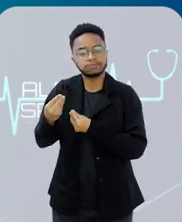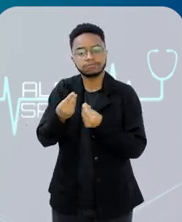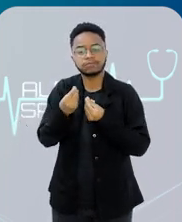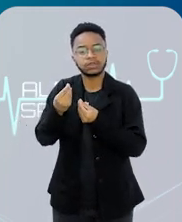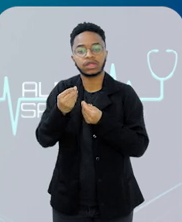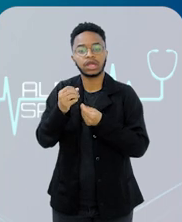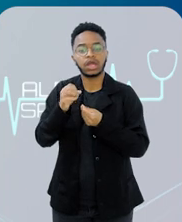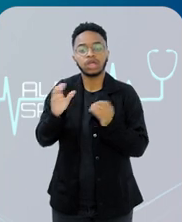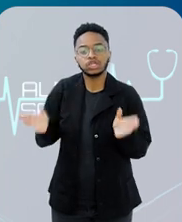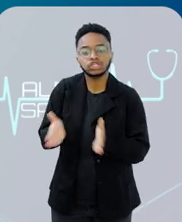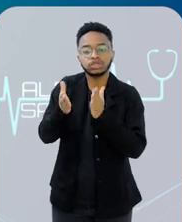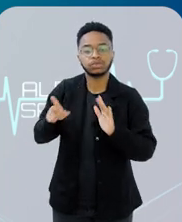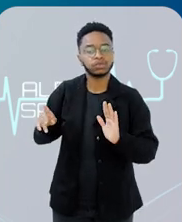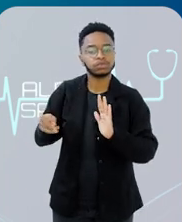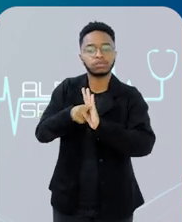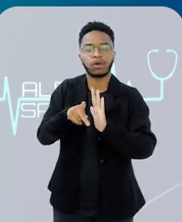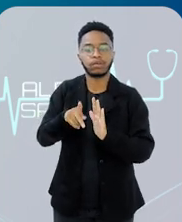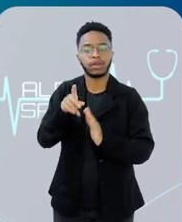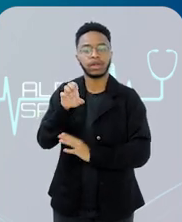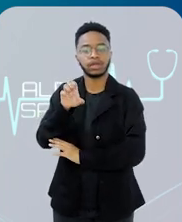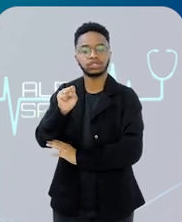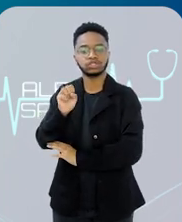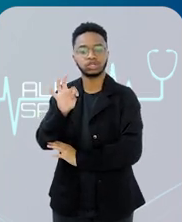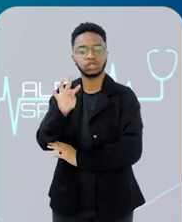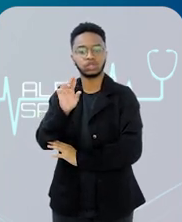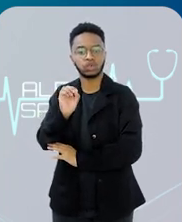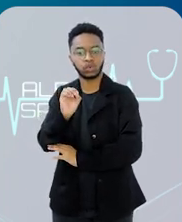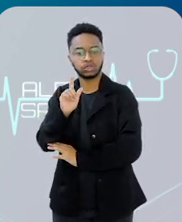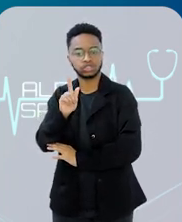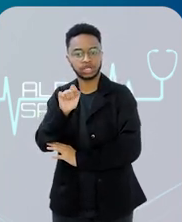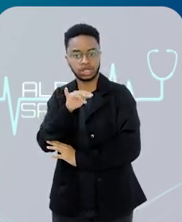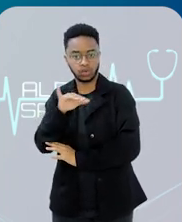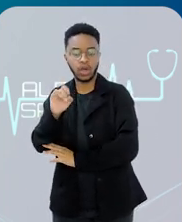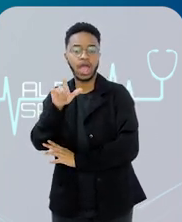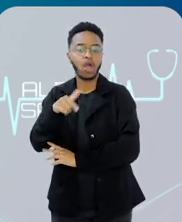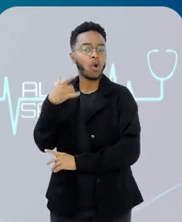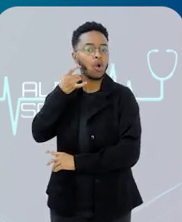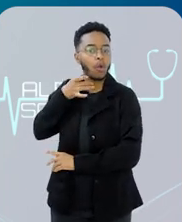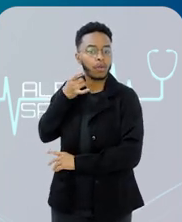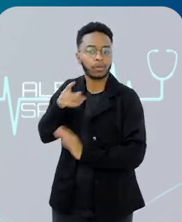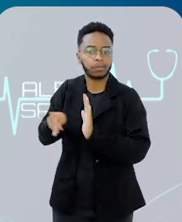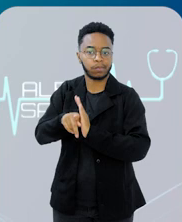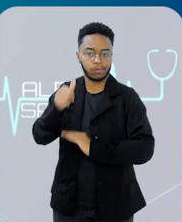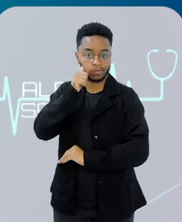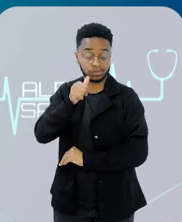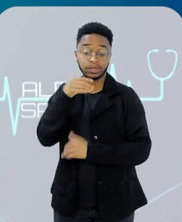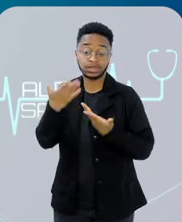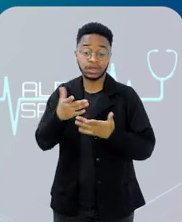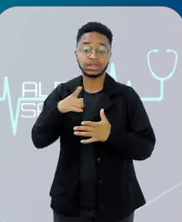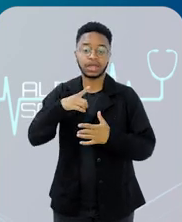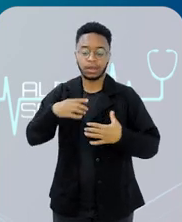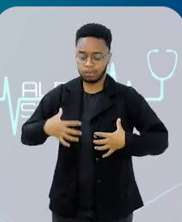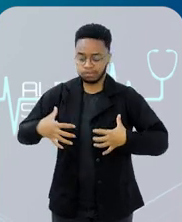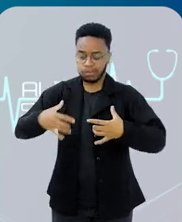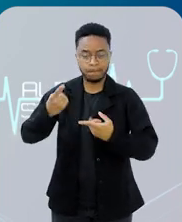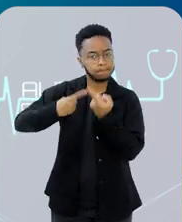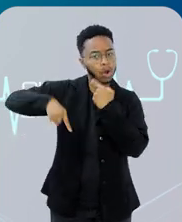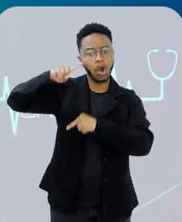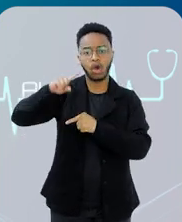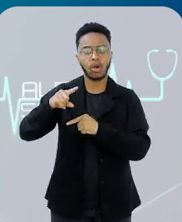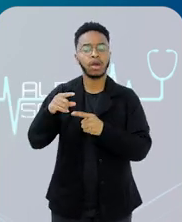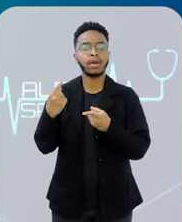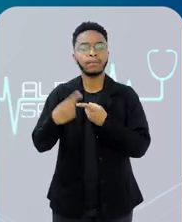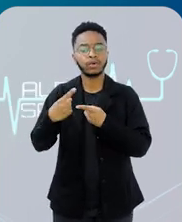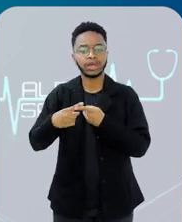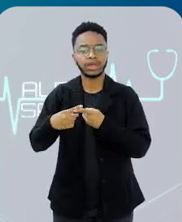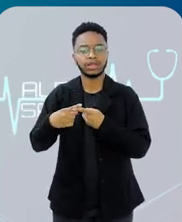sensível ao estímulo do estrogênio. Estrogênio é um hormônio feminino. Então, essa mama começa a se desenvolver mais porque a mama tem uma